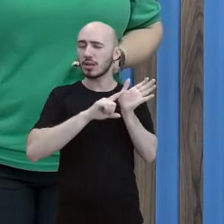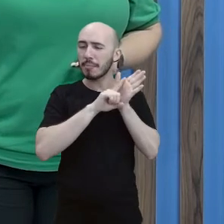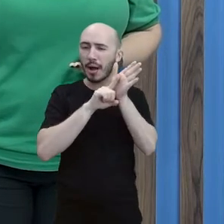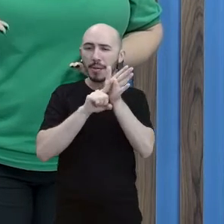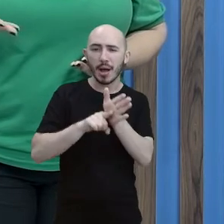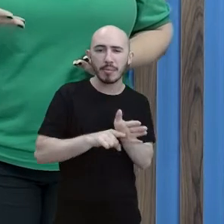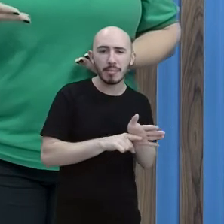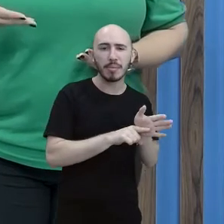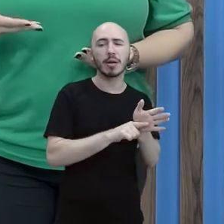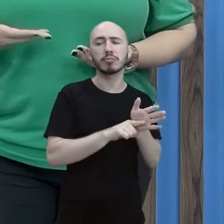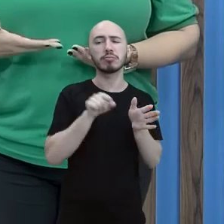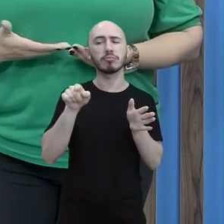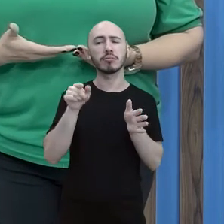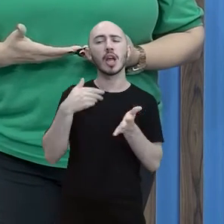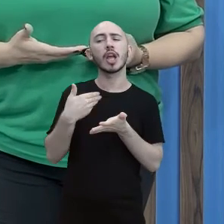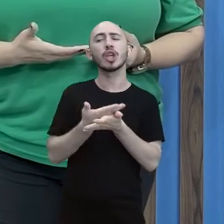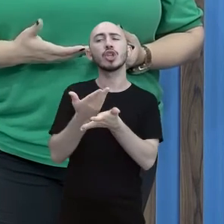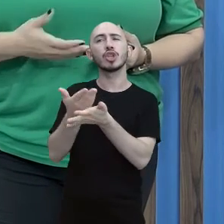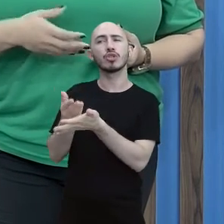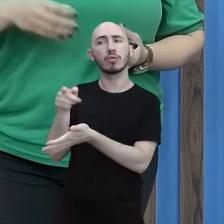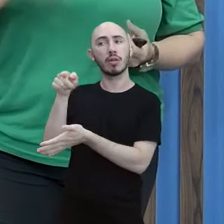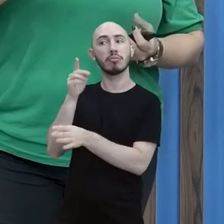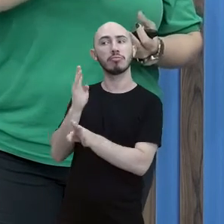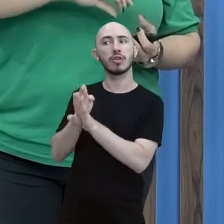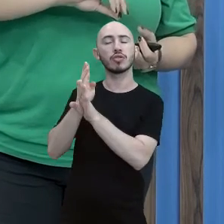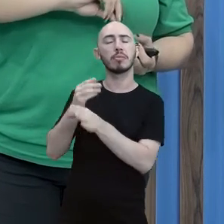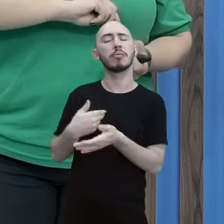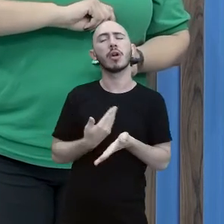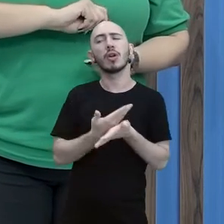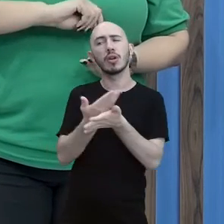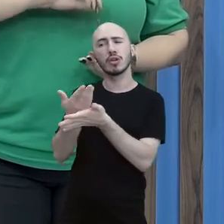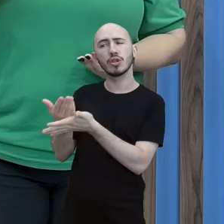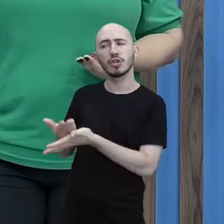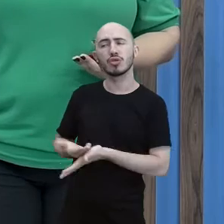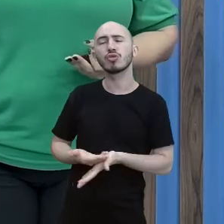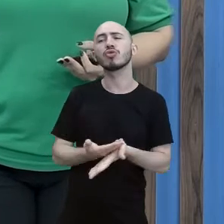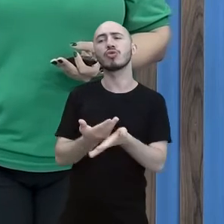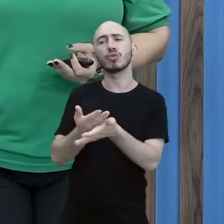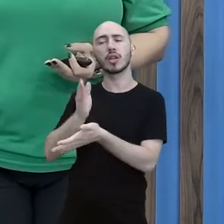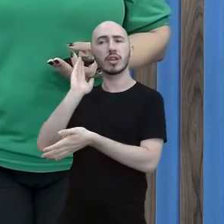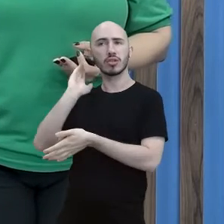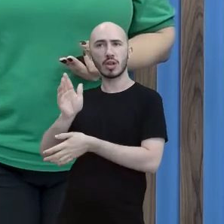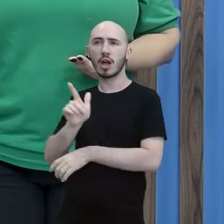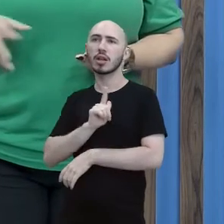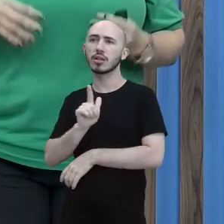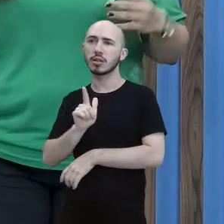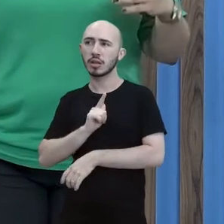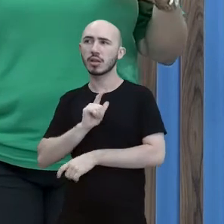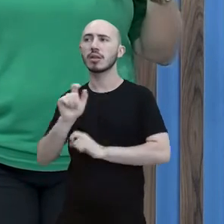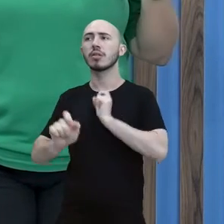vem, pega aquele início já, né? Aquela pesquisa já começada, né? Já iniciada,